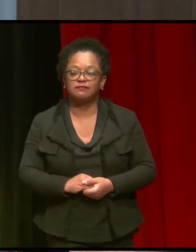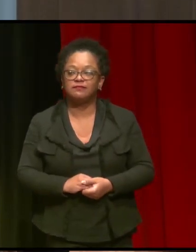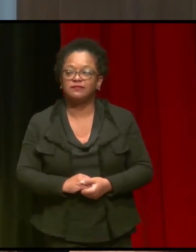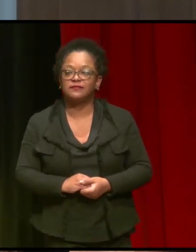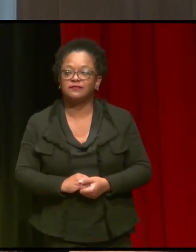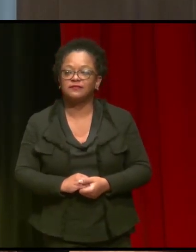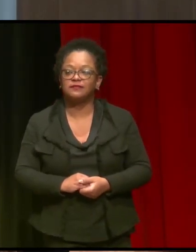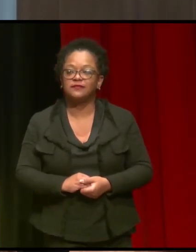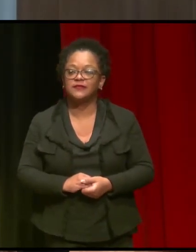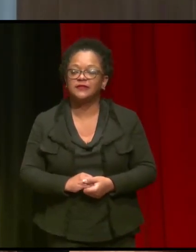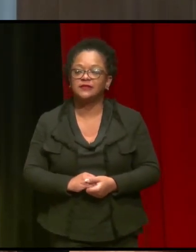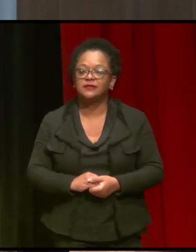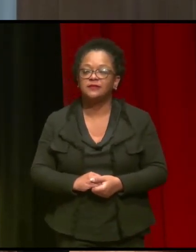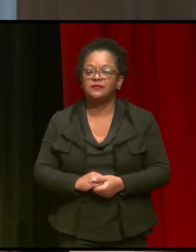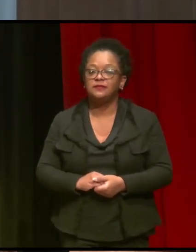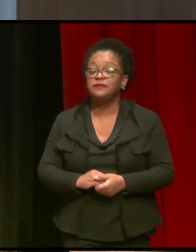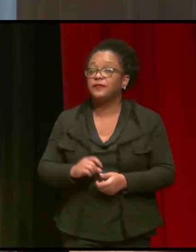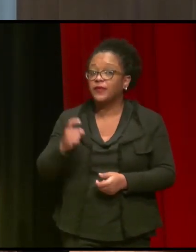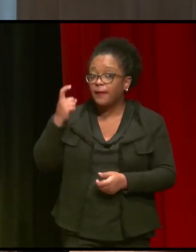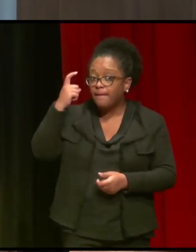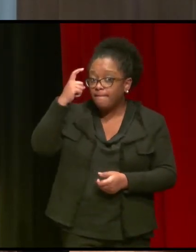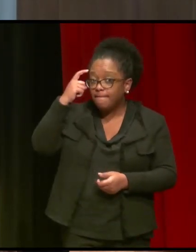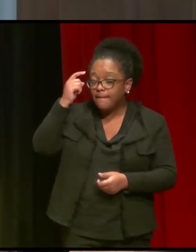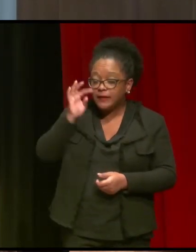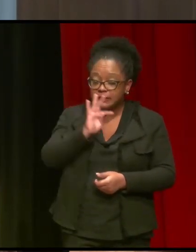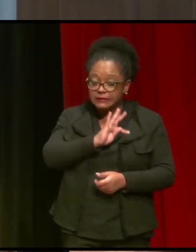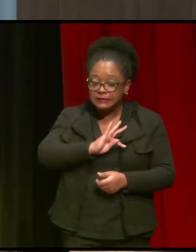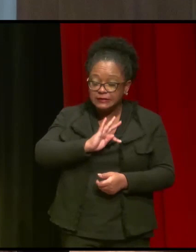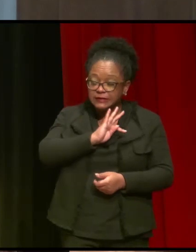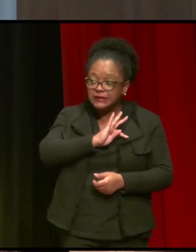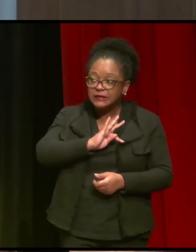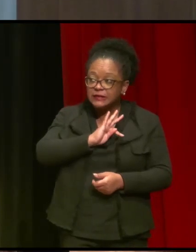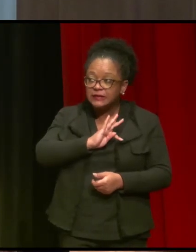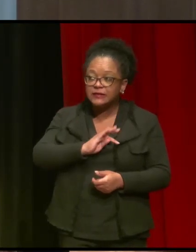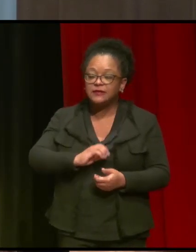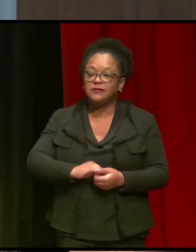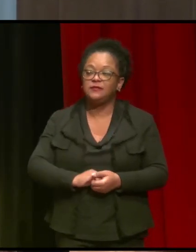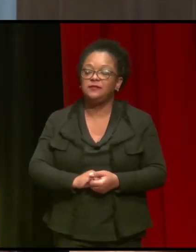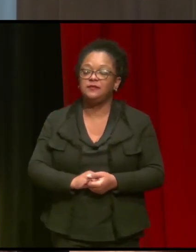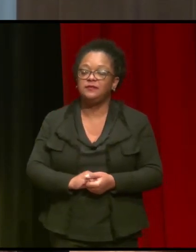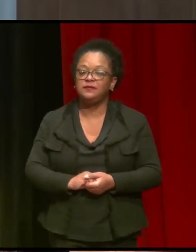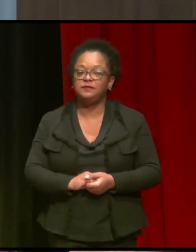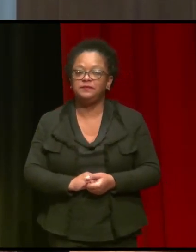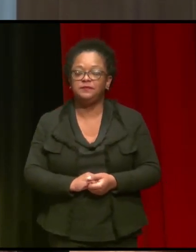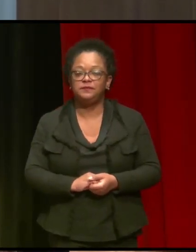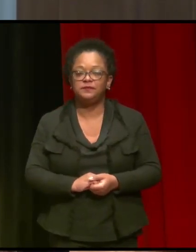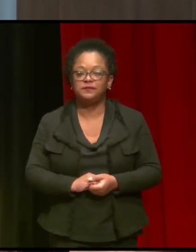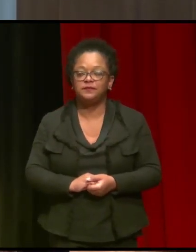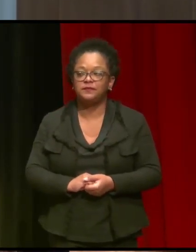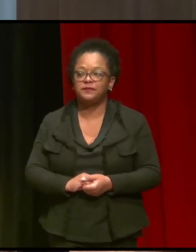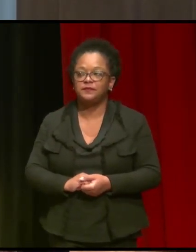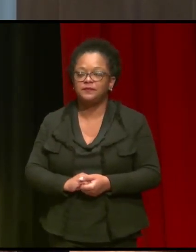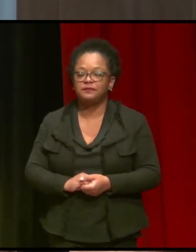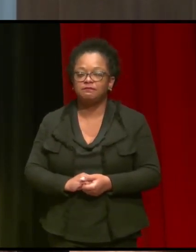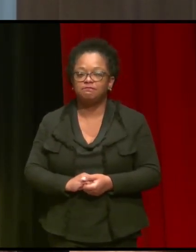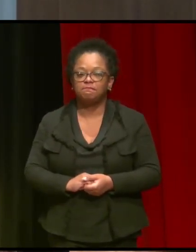Aqui, ó, aqui nós temos que pensar teologicamente, gente. Teologicamente. Vamos pensar